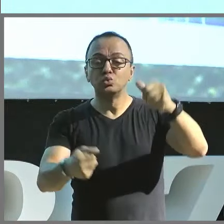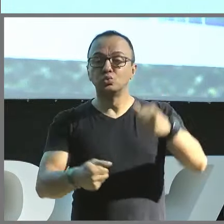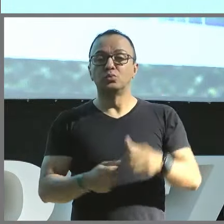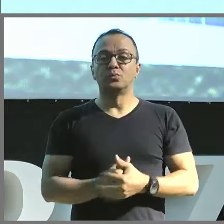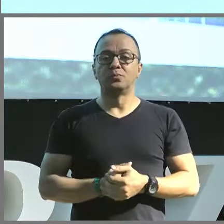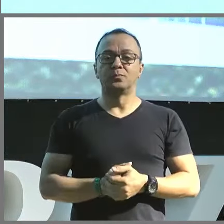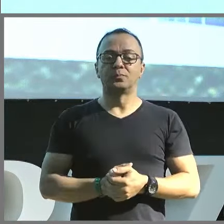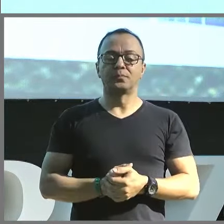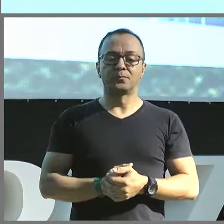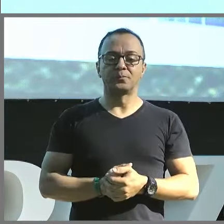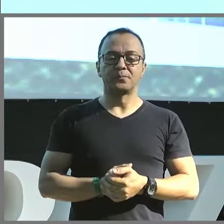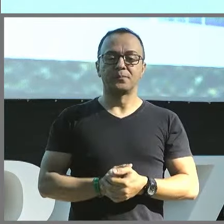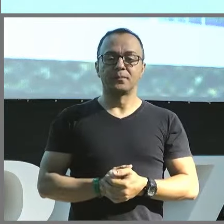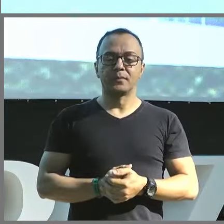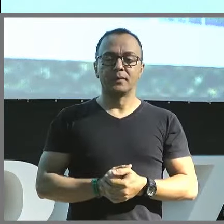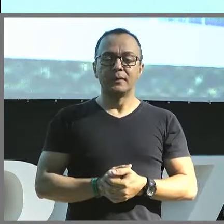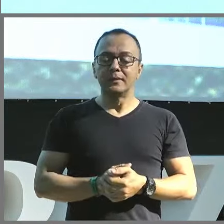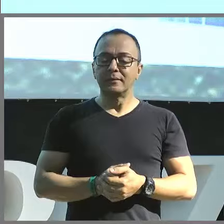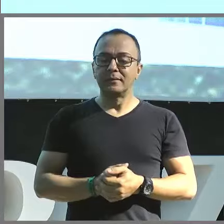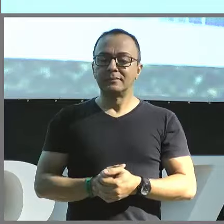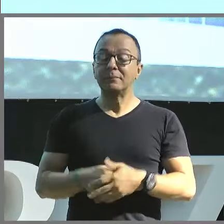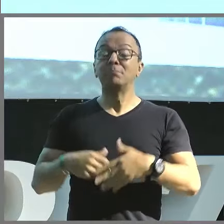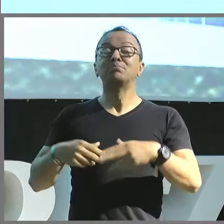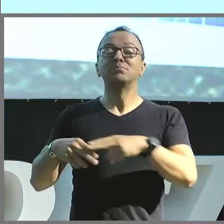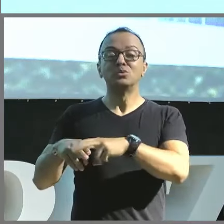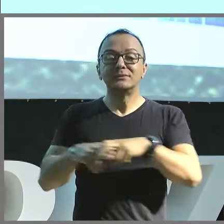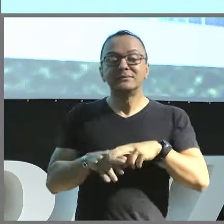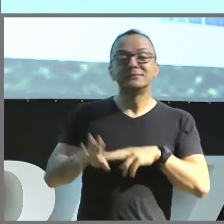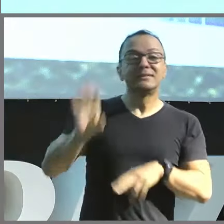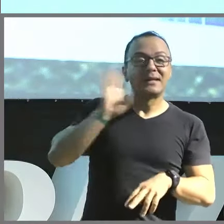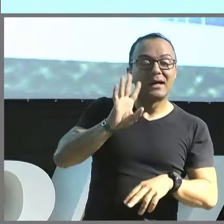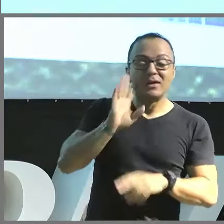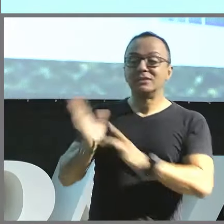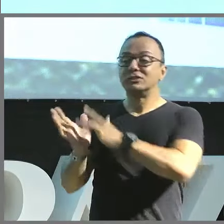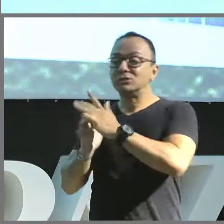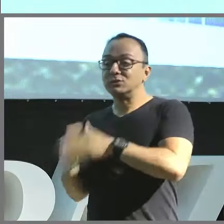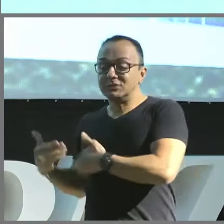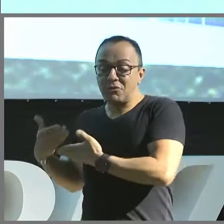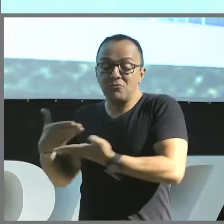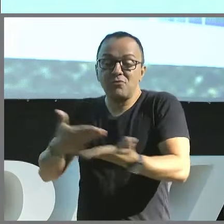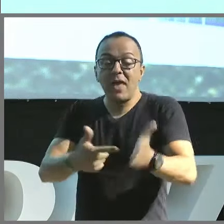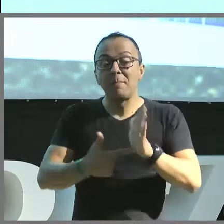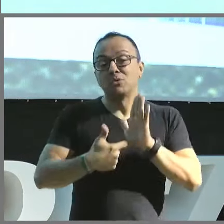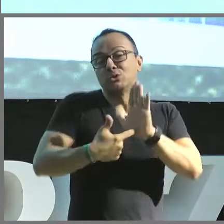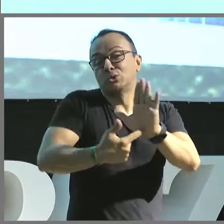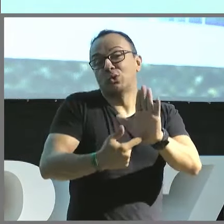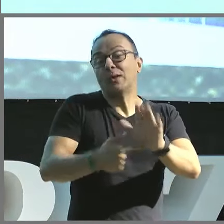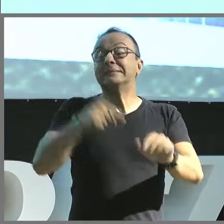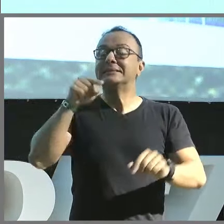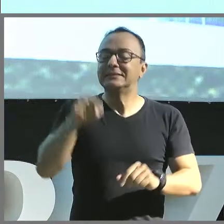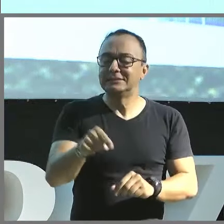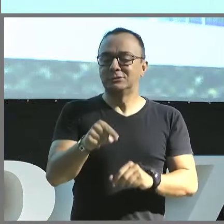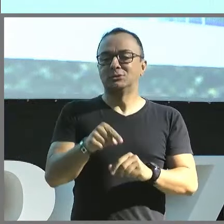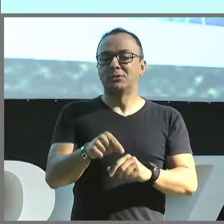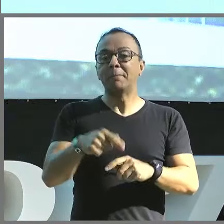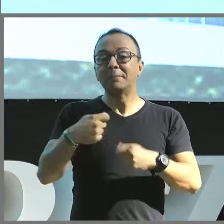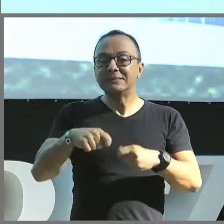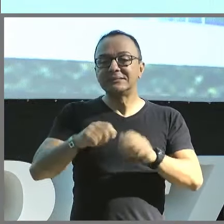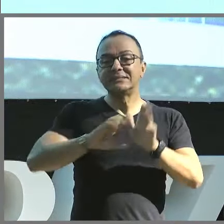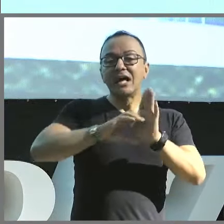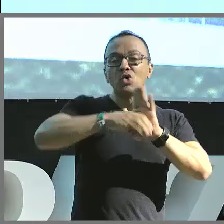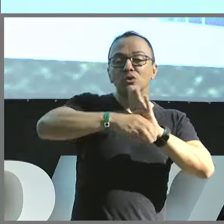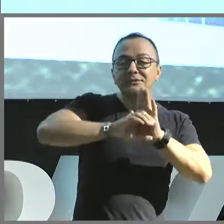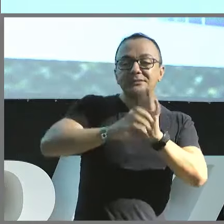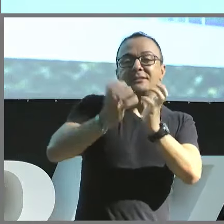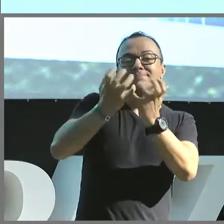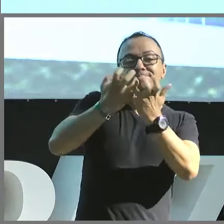essa inconformação saudável com os nossos vícios de então e de agora, nos